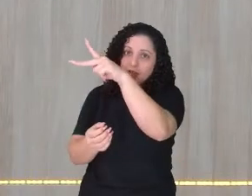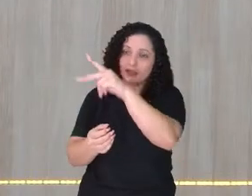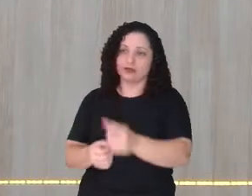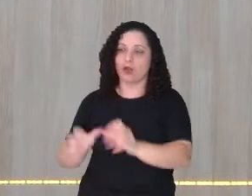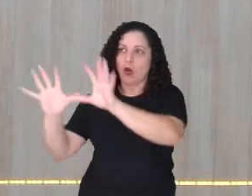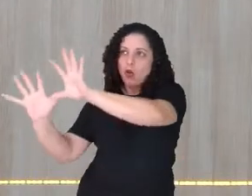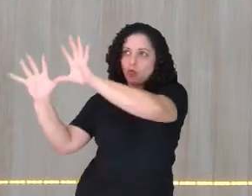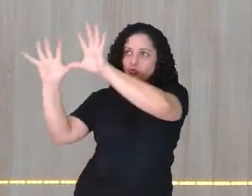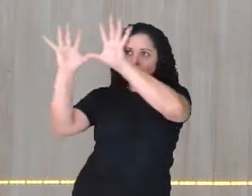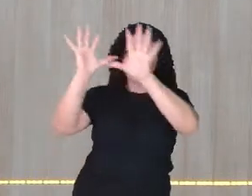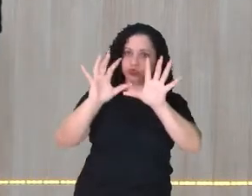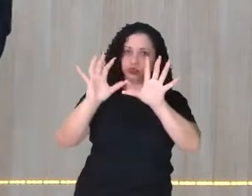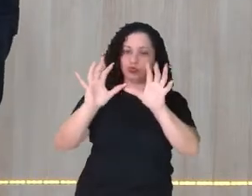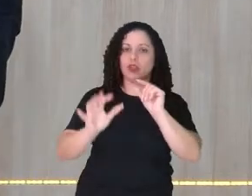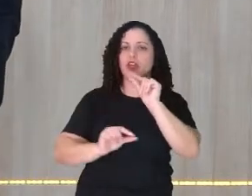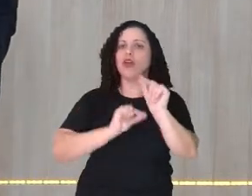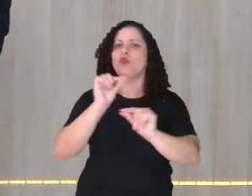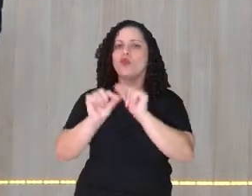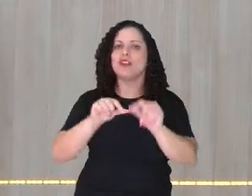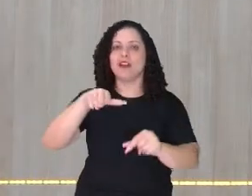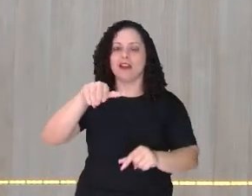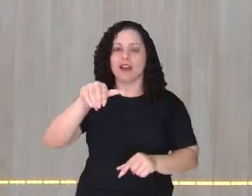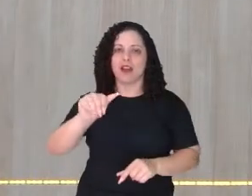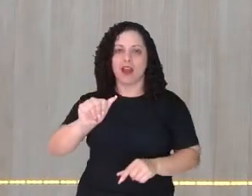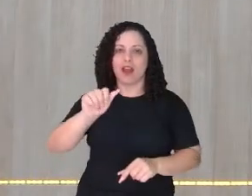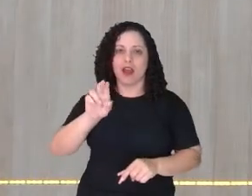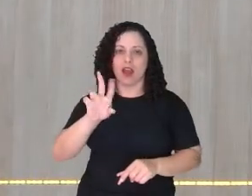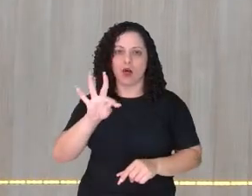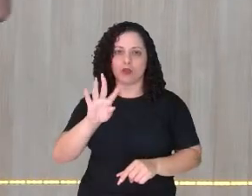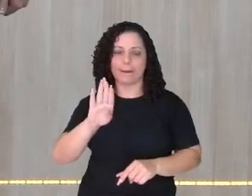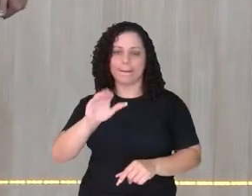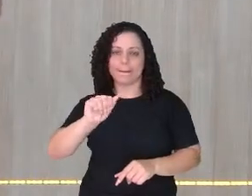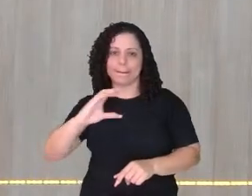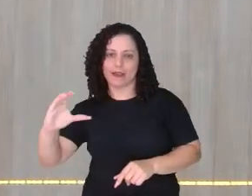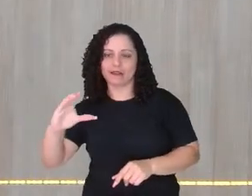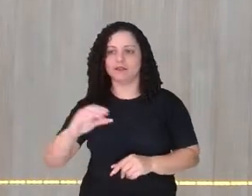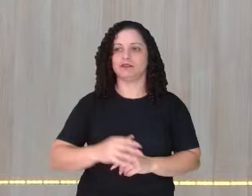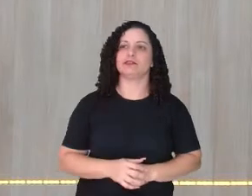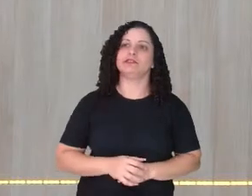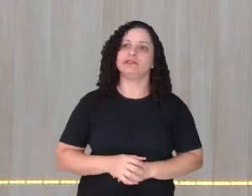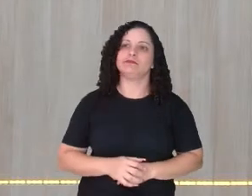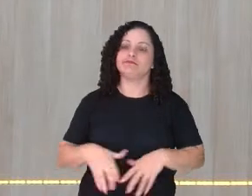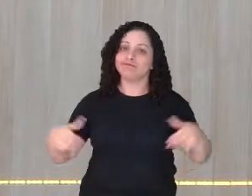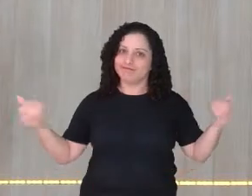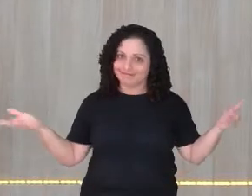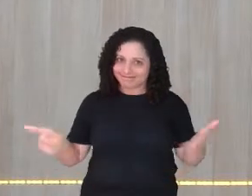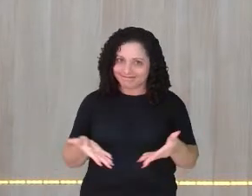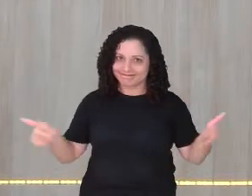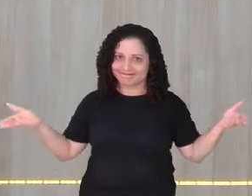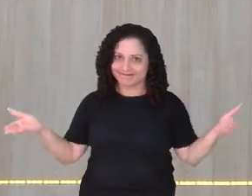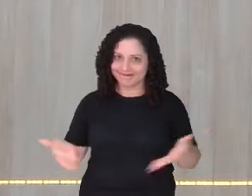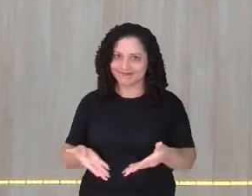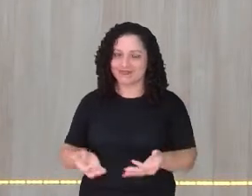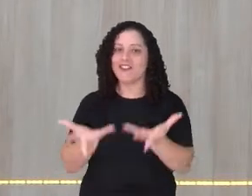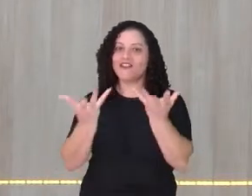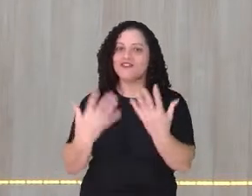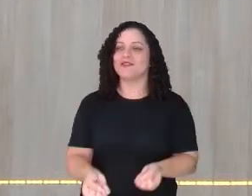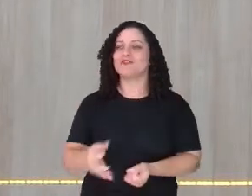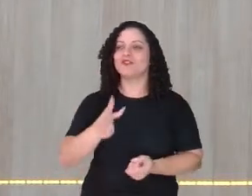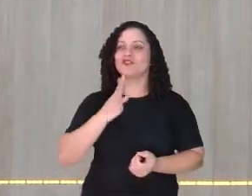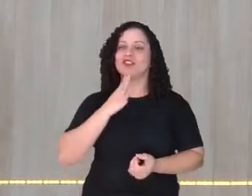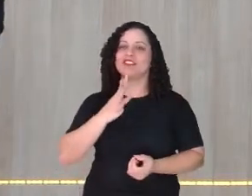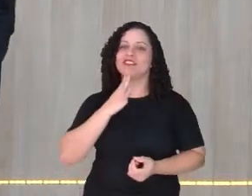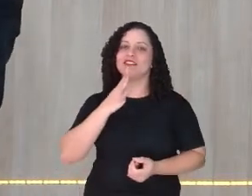cá, eles chamam de Outback, beleza, pessoal? Então, ó, diante disso, né, vamos